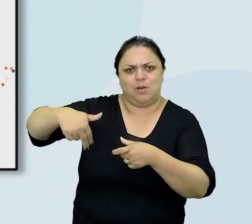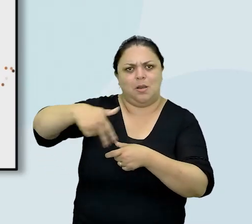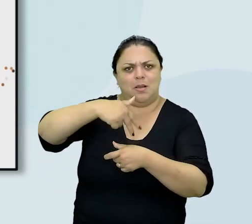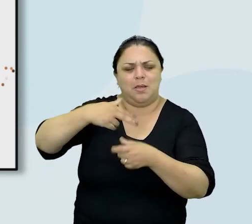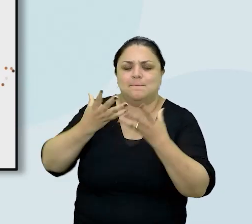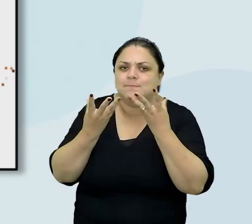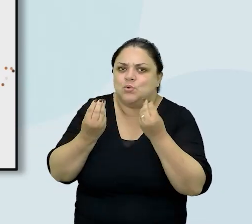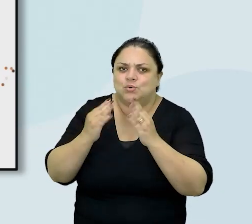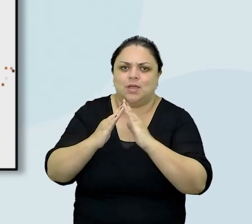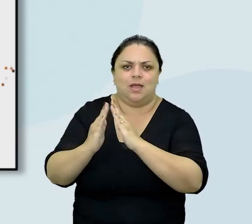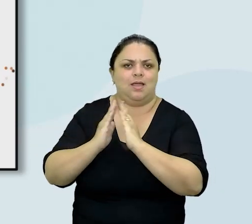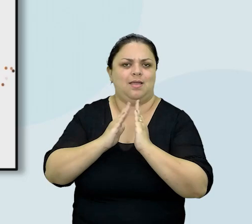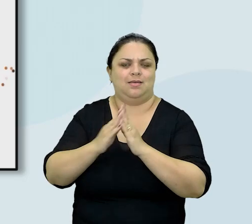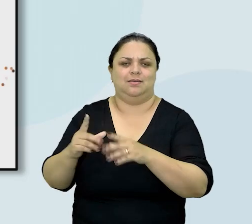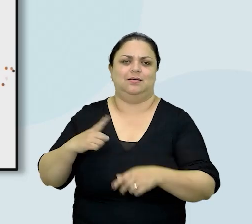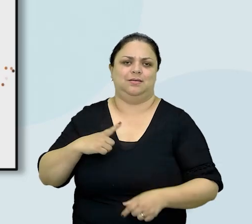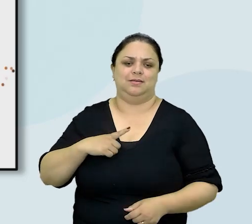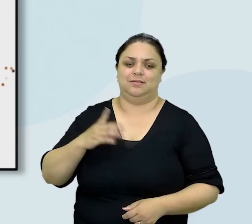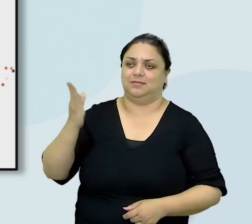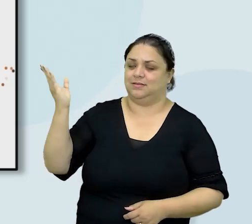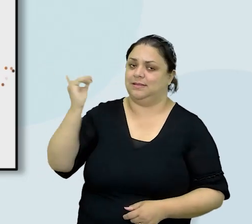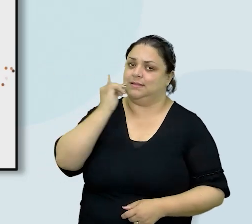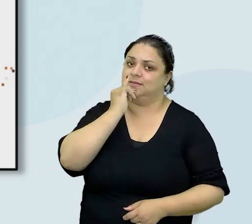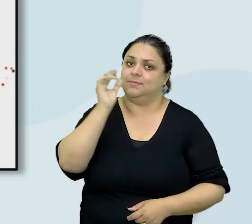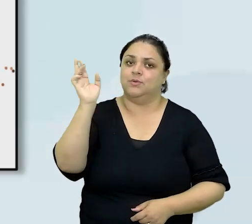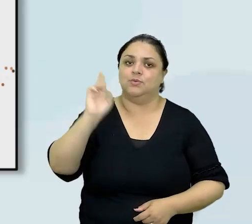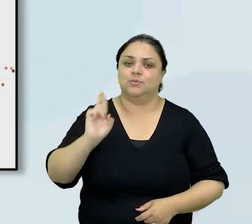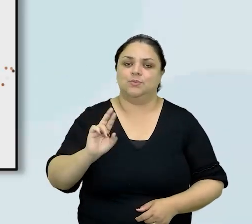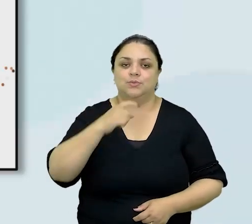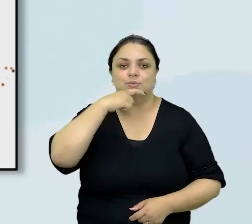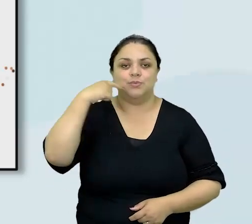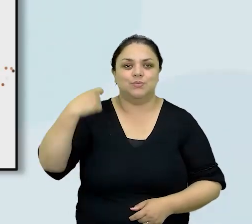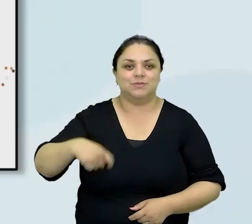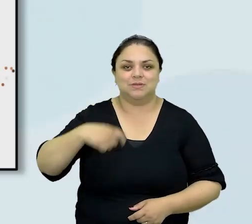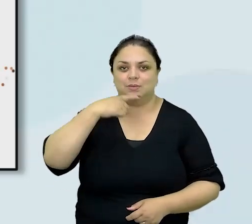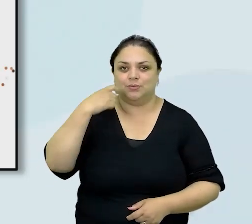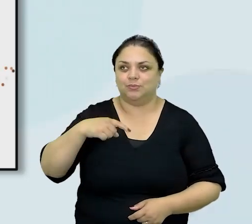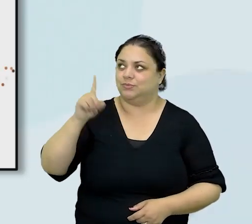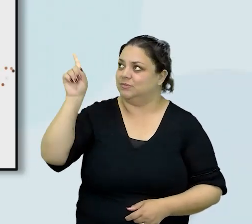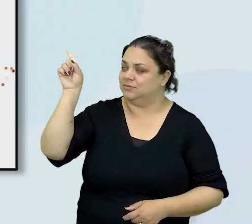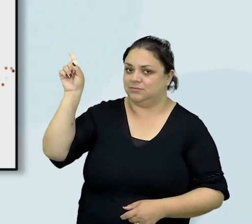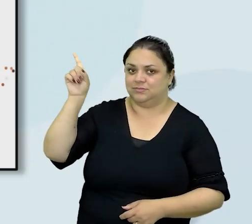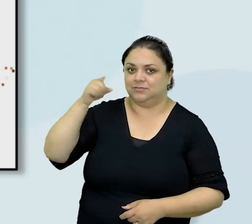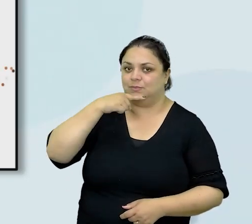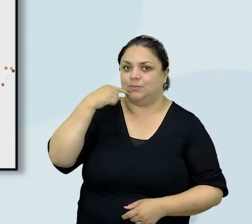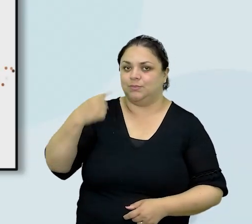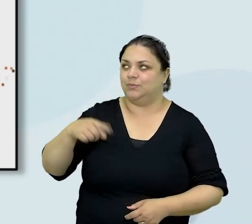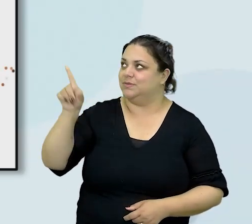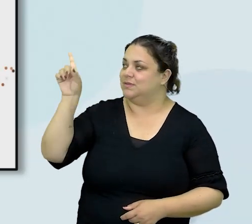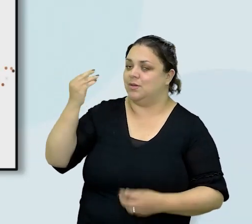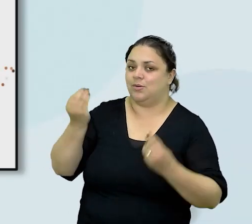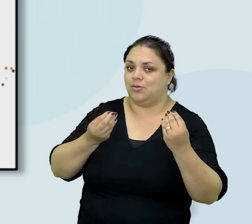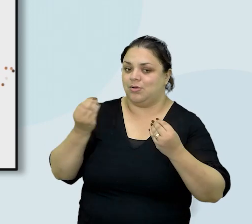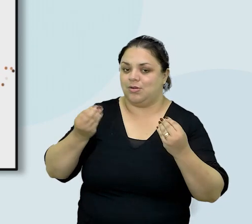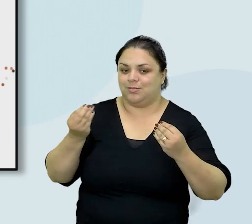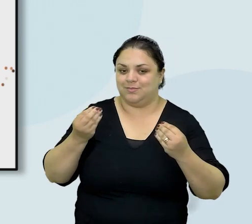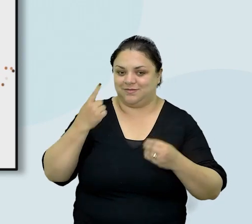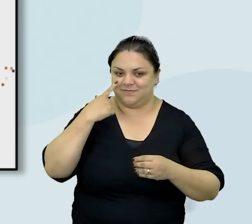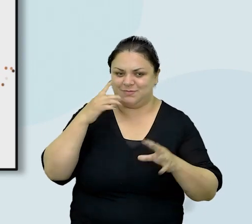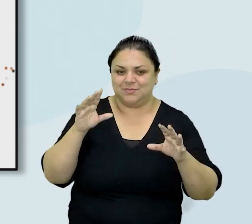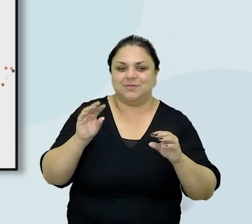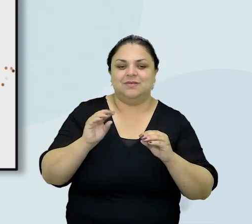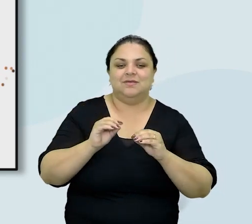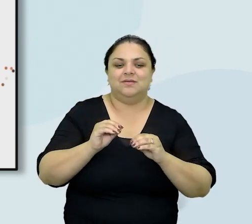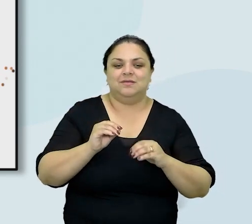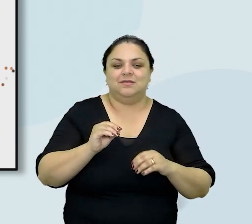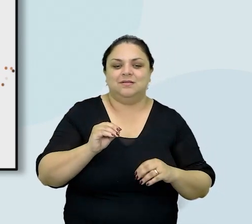povoados. Olha lá, se vocês observarem a Rússia, para quem lembrar ali, né? Onde fica a Rússia, se vocês observarem, ela está